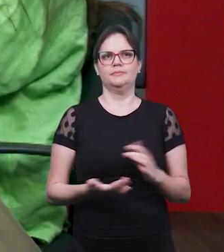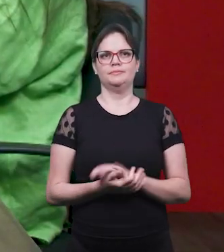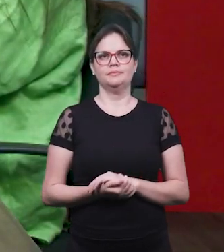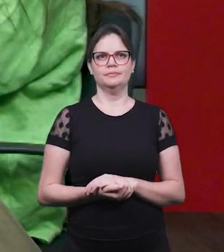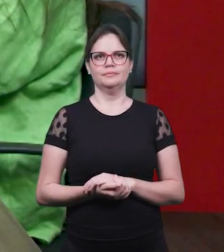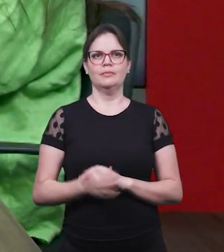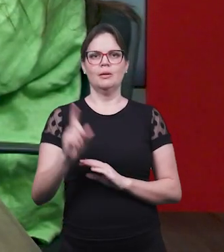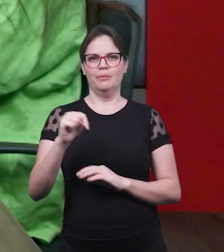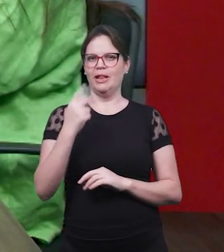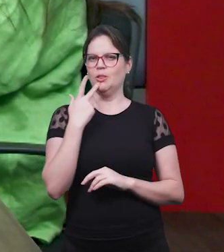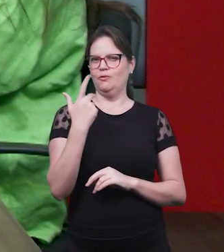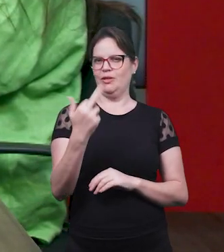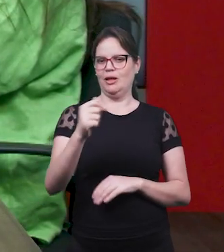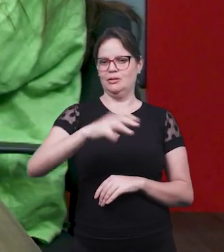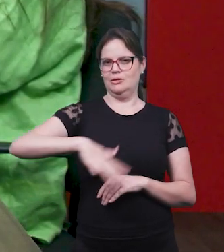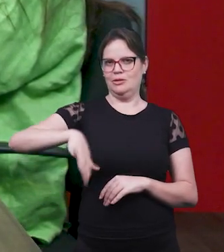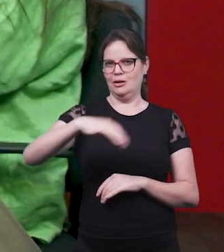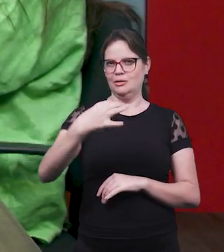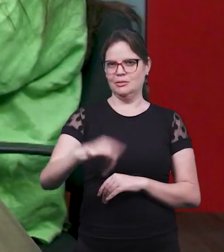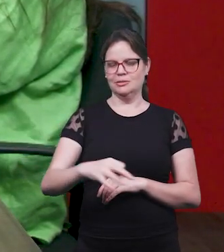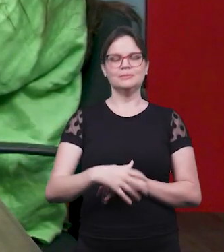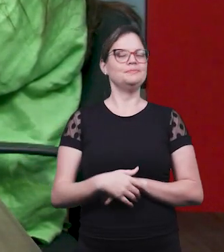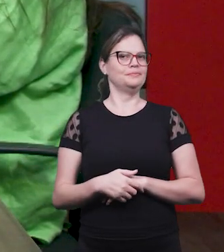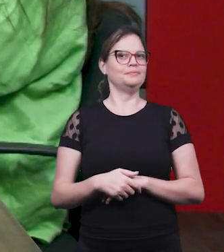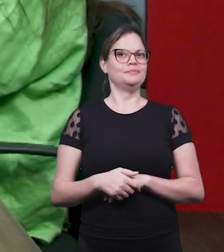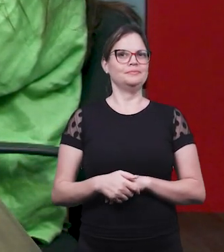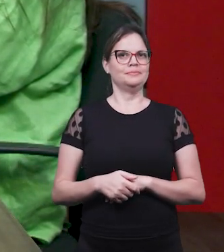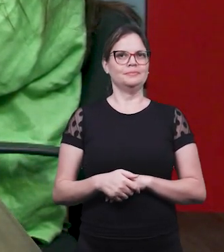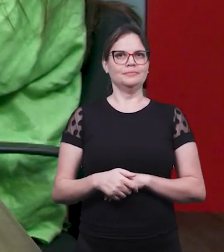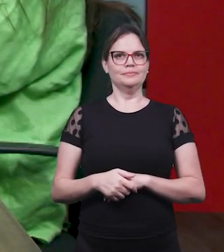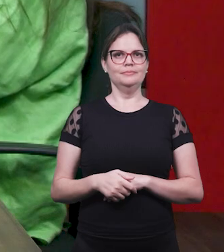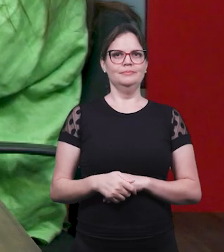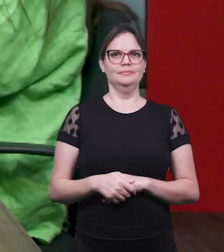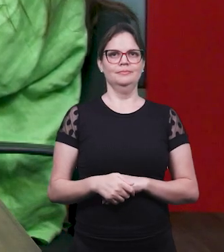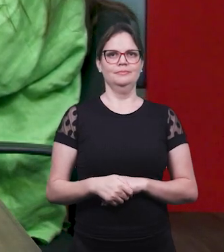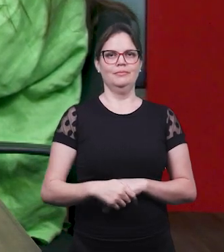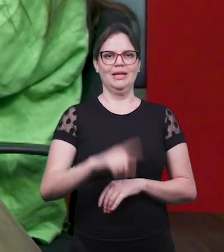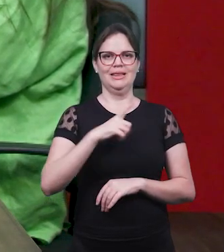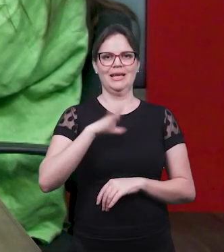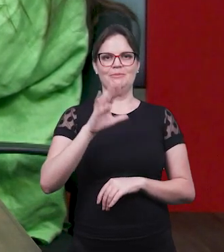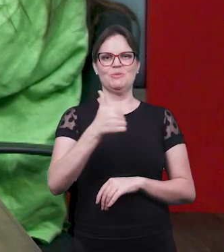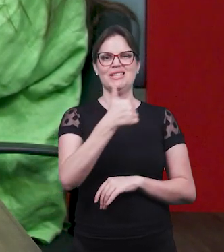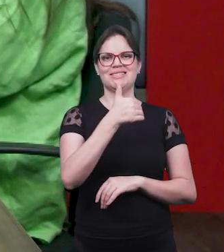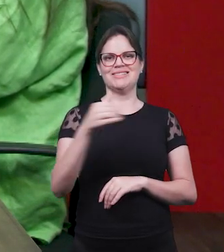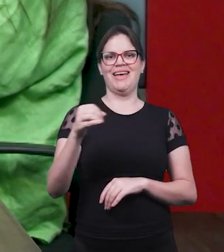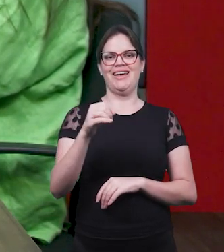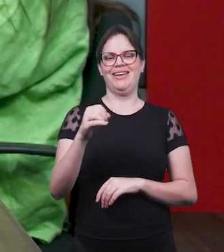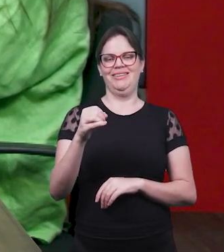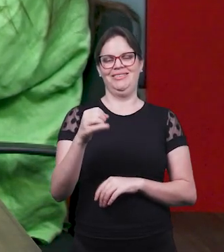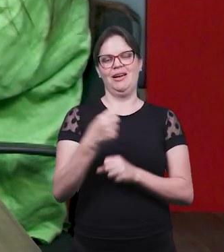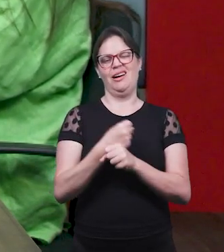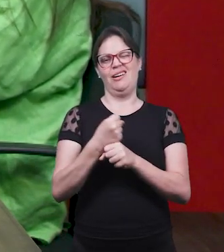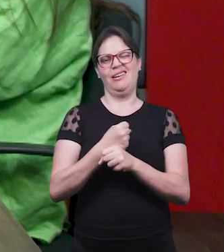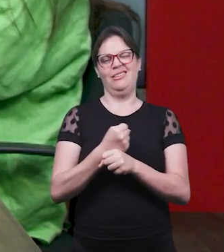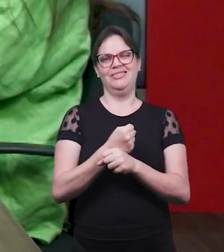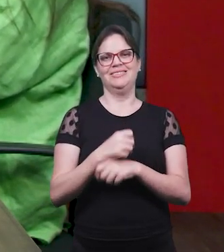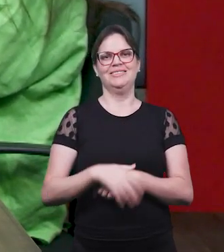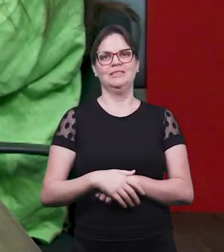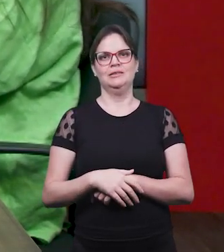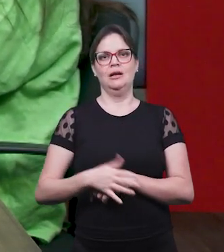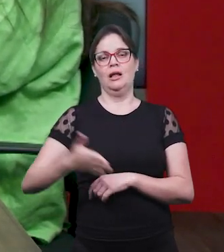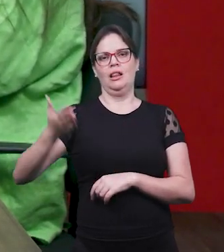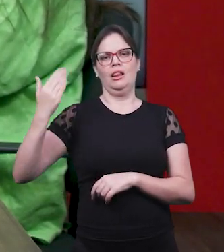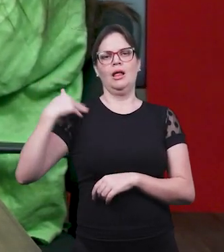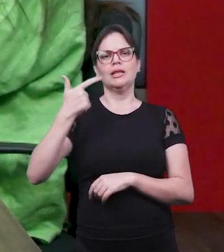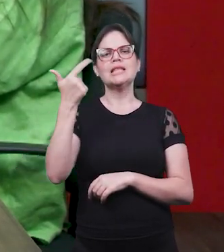uma novidade no mercado. Apesar da ozonioterapia ela ter 100 anos, ela já esteve lá na